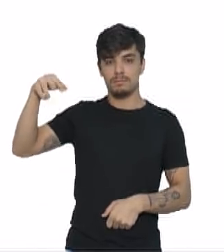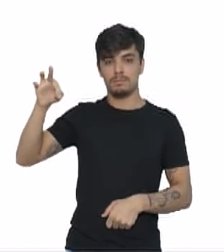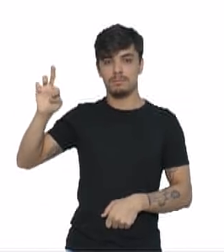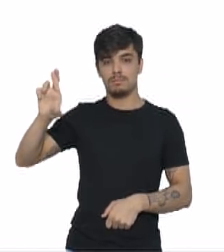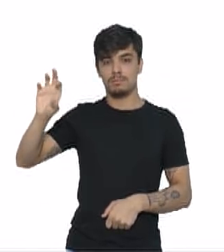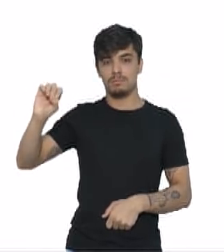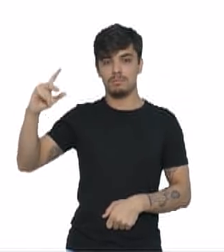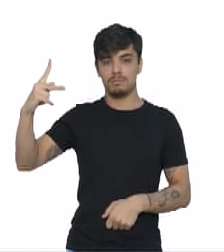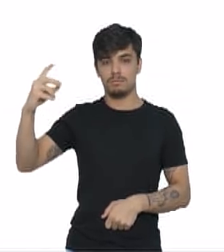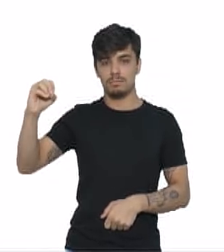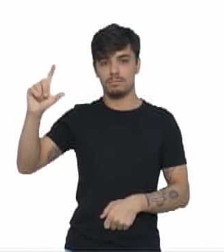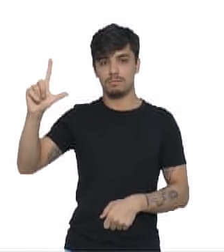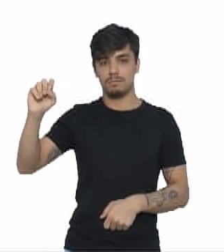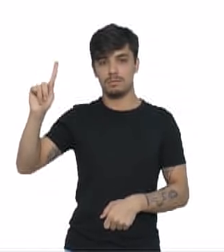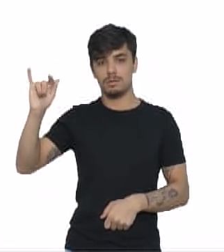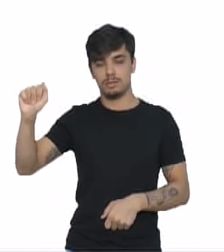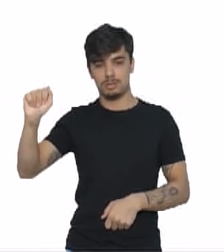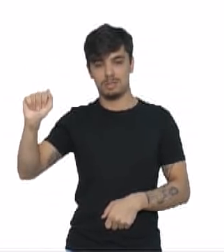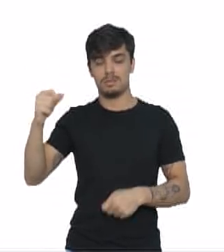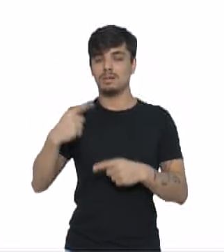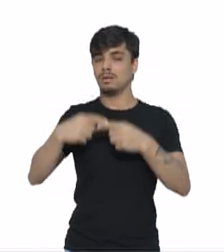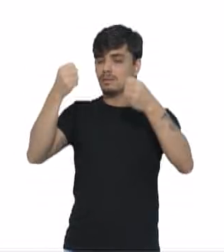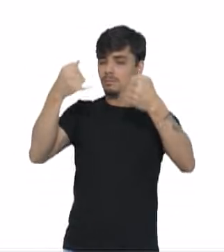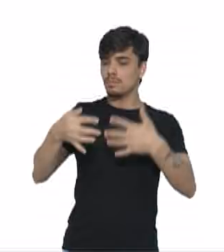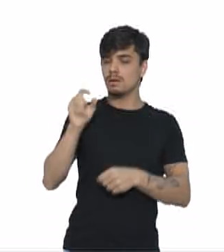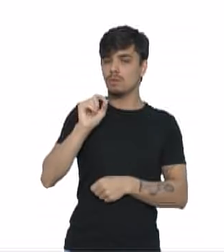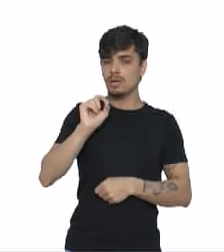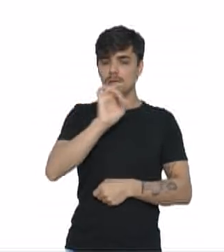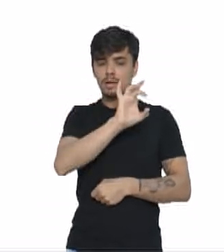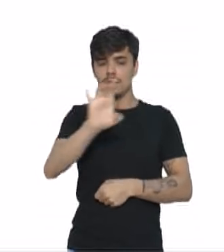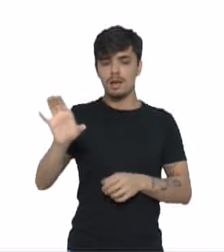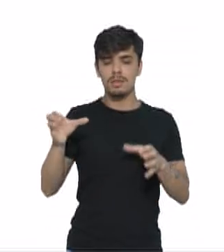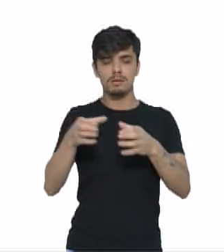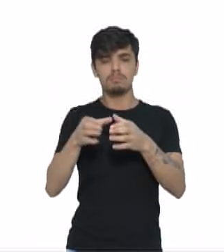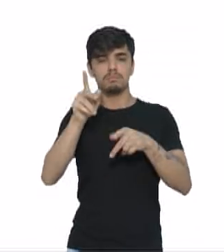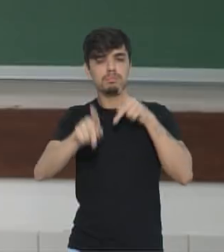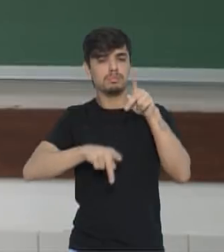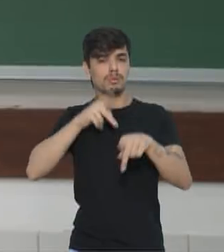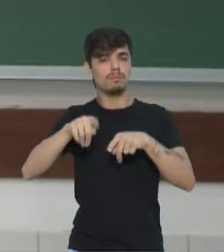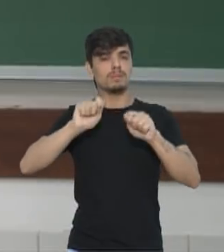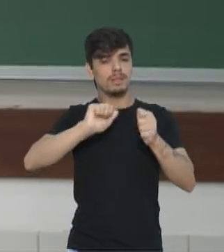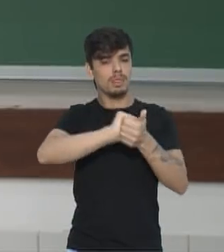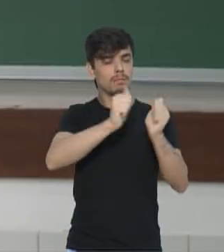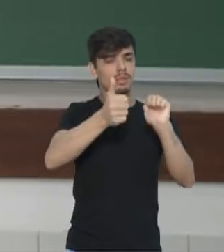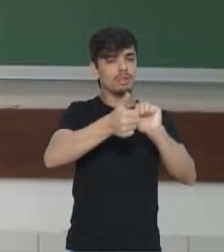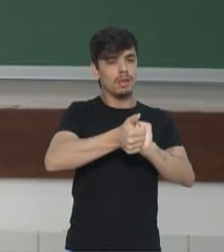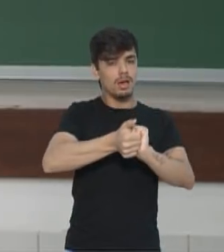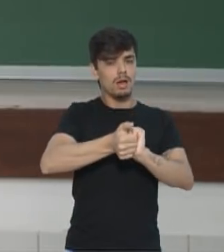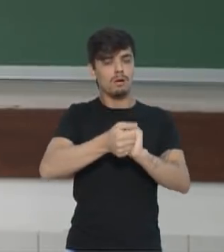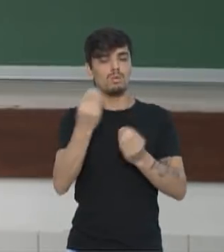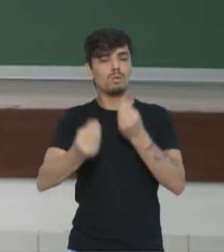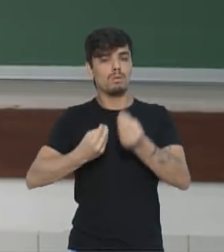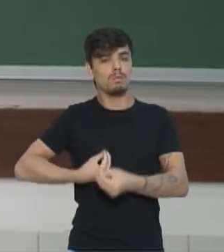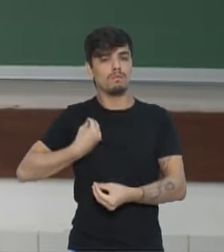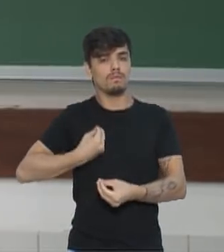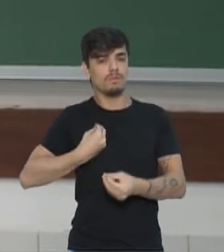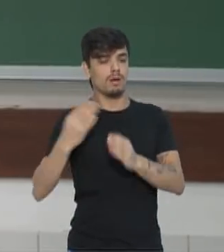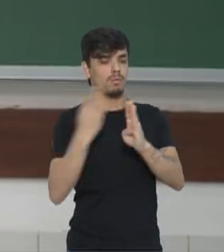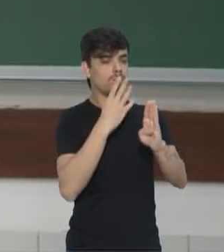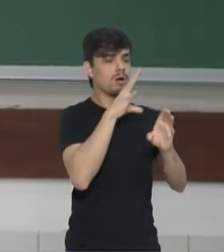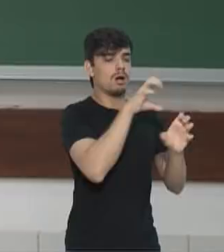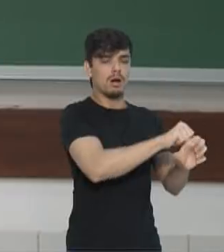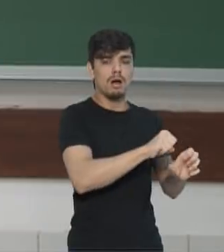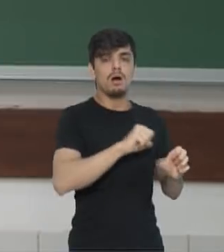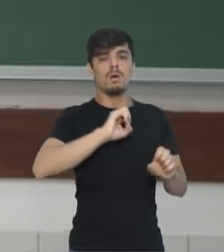Que cada povo teve que se adaptar o seu jeito de viver, se ele vai ser caçador, se ele vai ser pescador, se ele vai ser